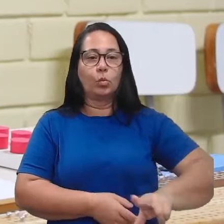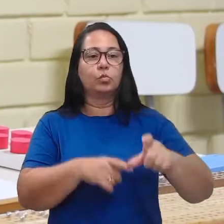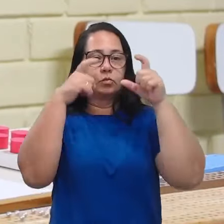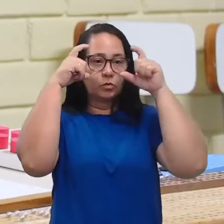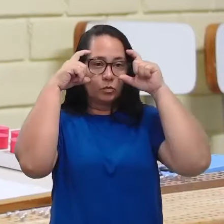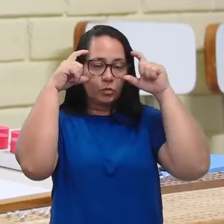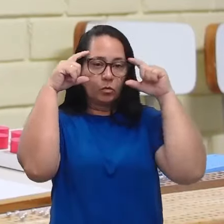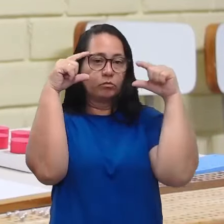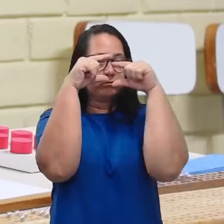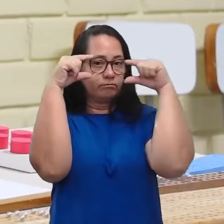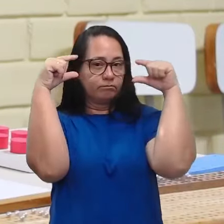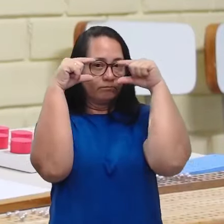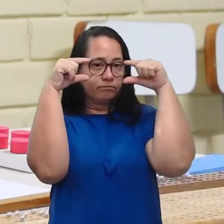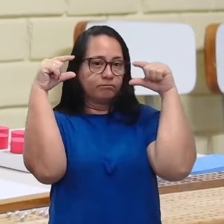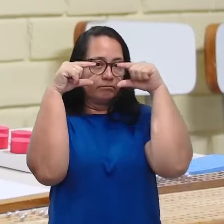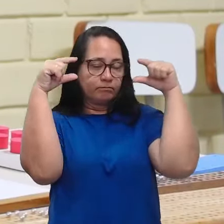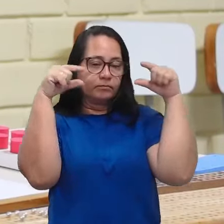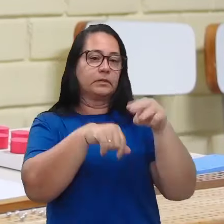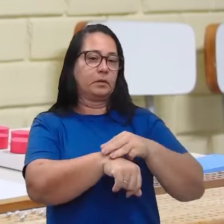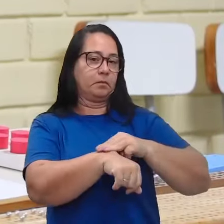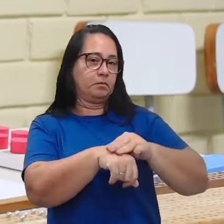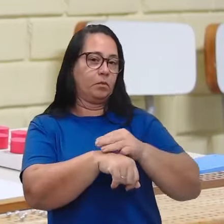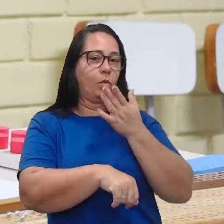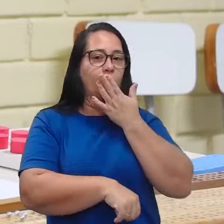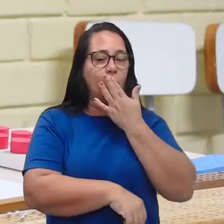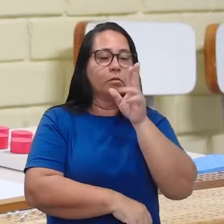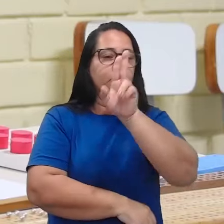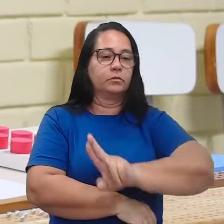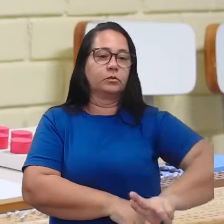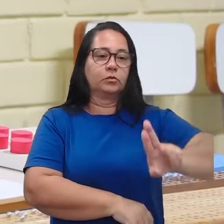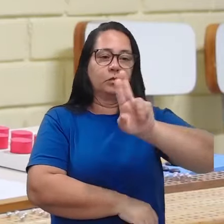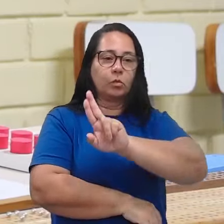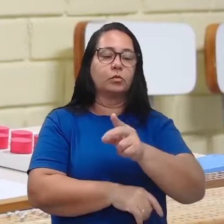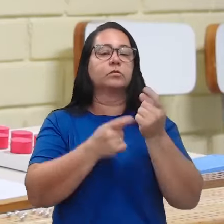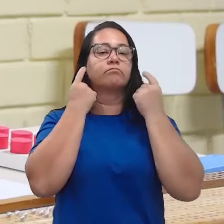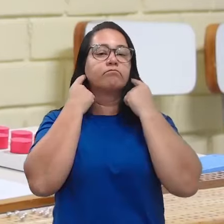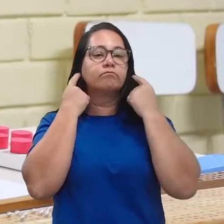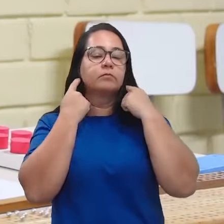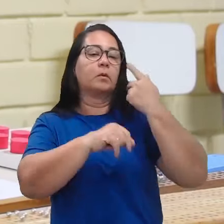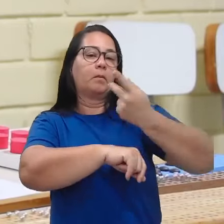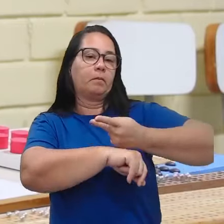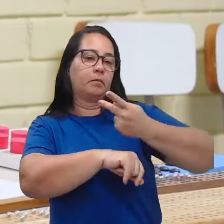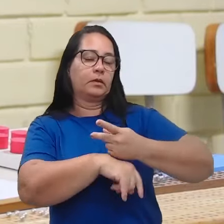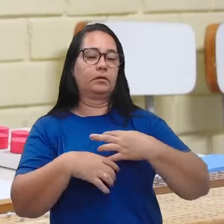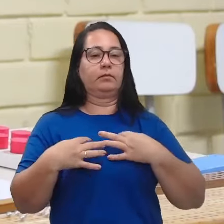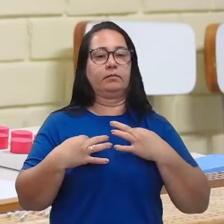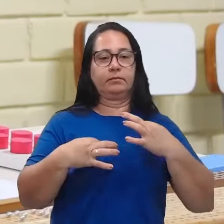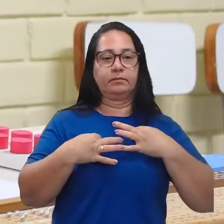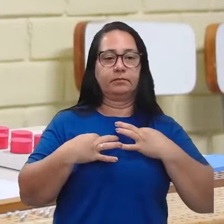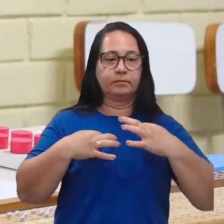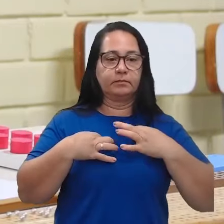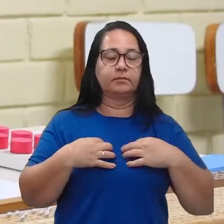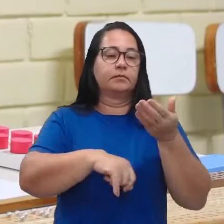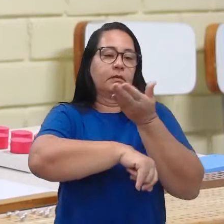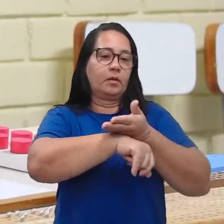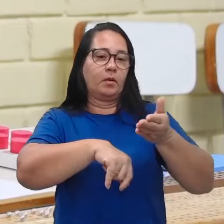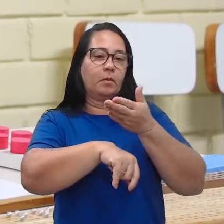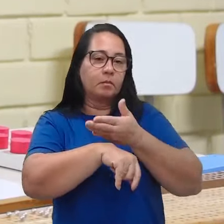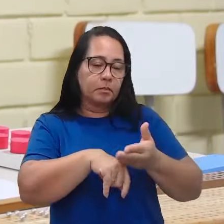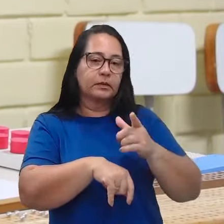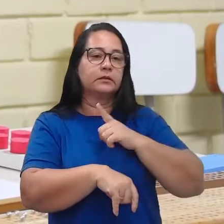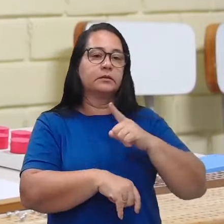retangular marrom, estou usando brincos de prata, camisa branca com fundo